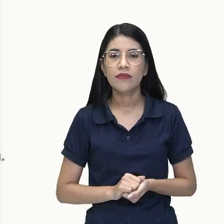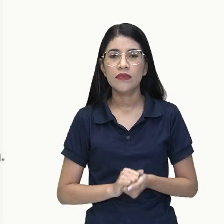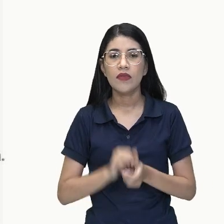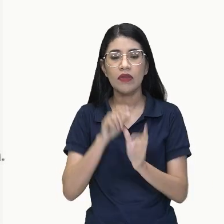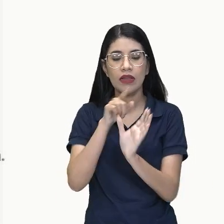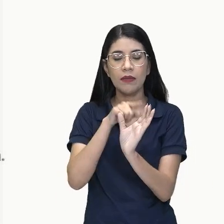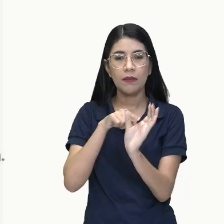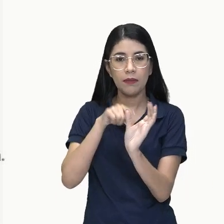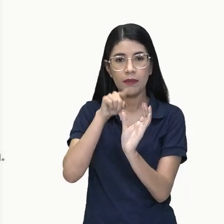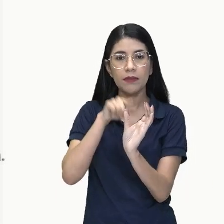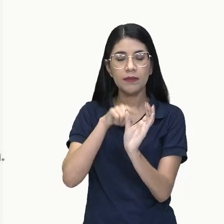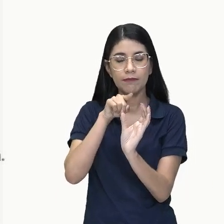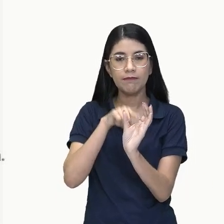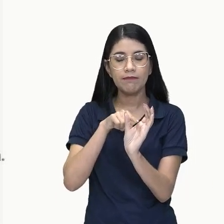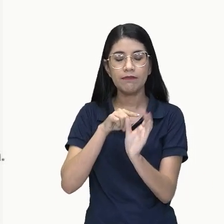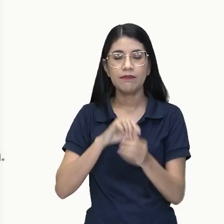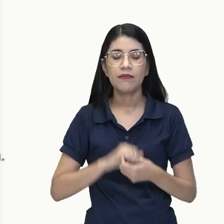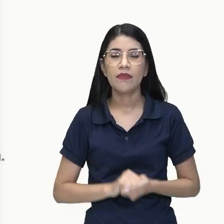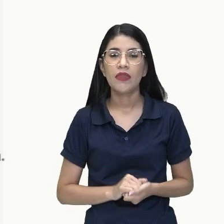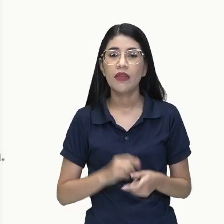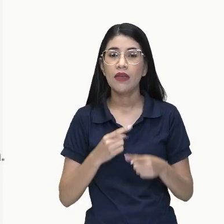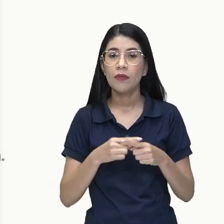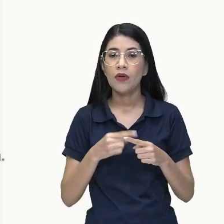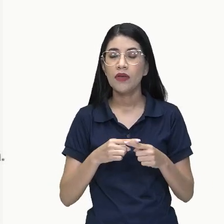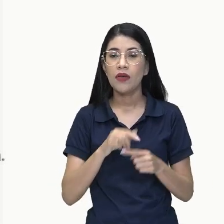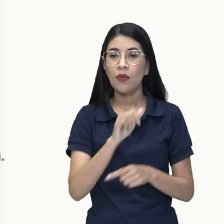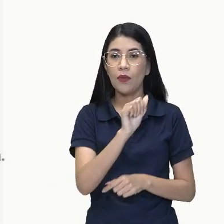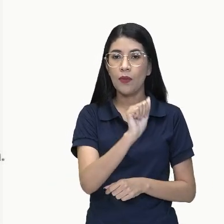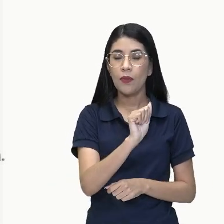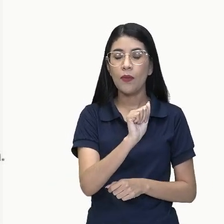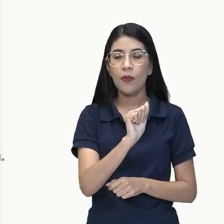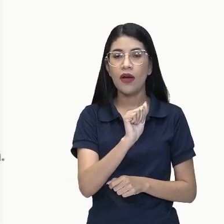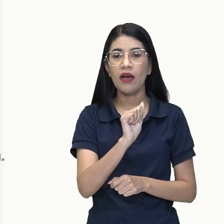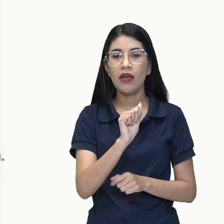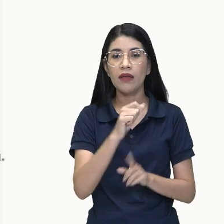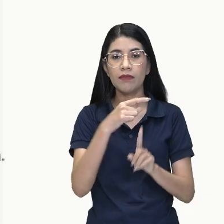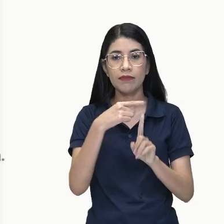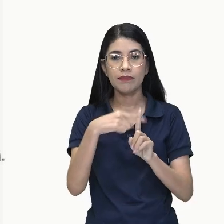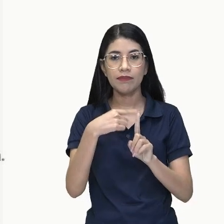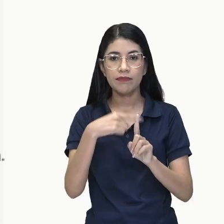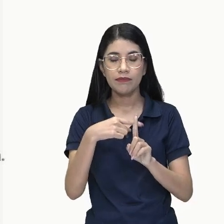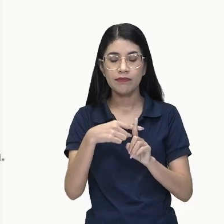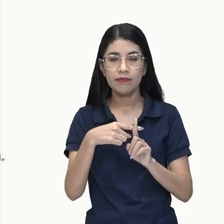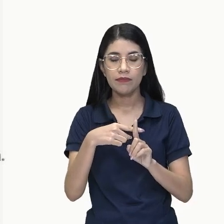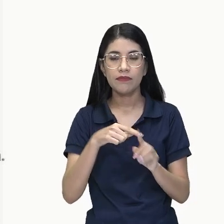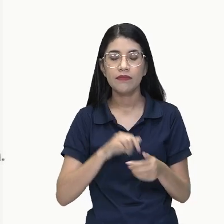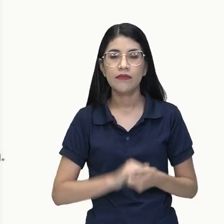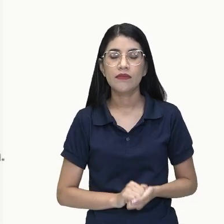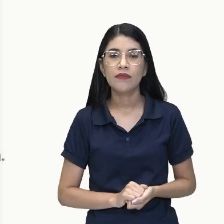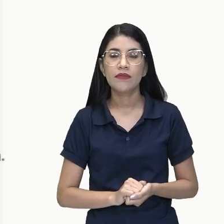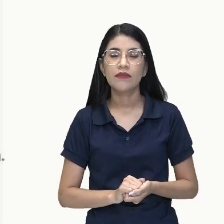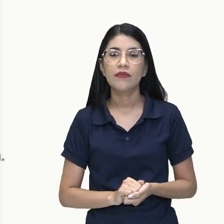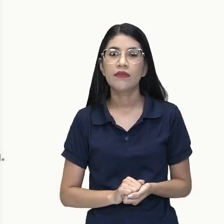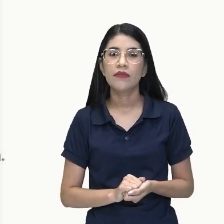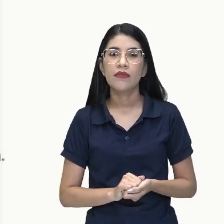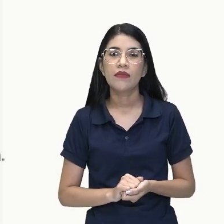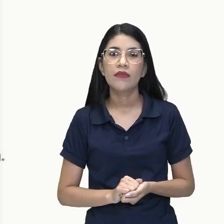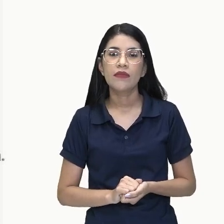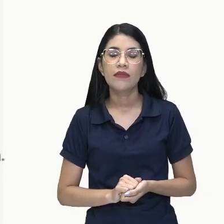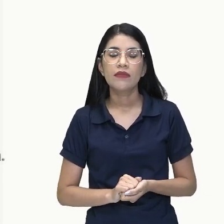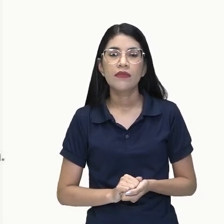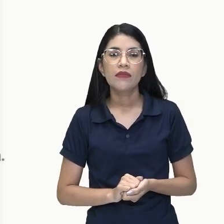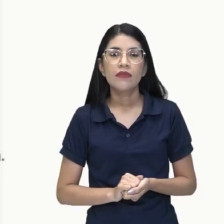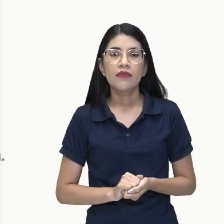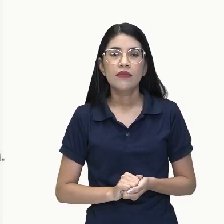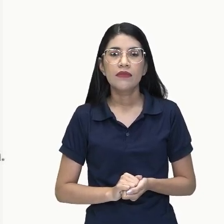né? Por quê? Porque o coeficiente A ele é positivo. Então, a parábola ela vai ficar voltada